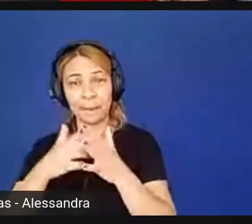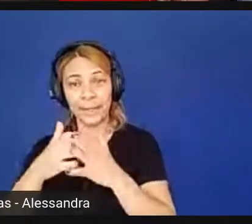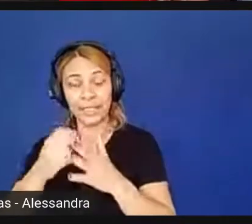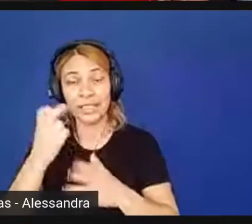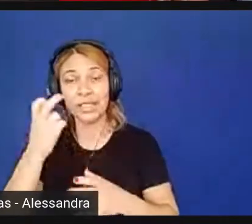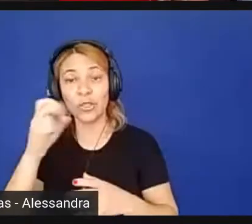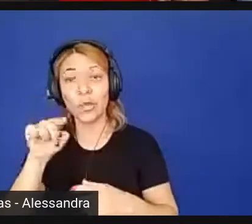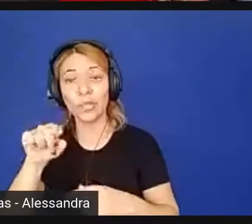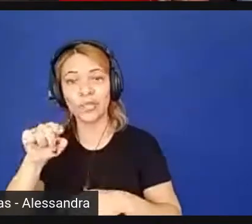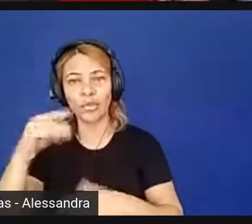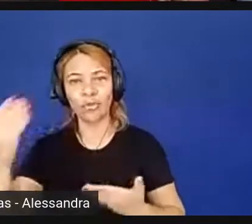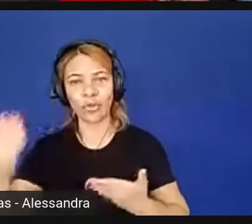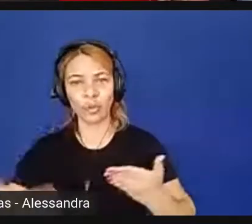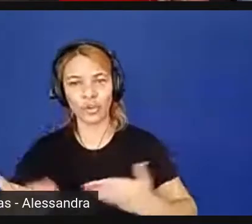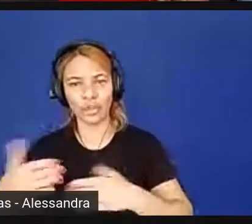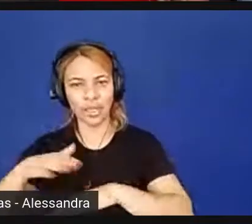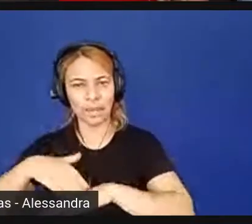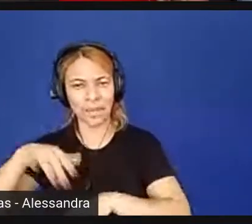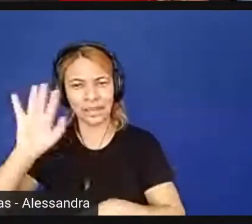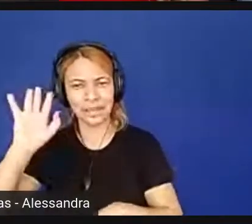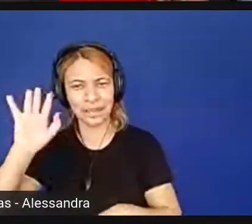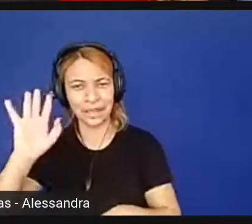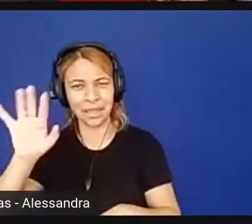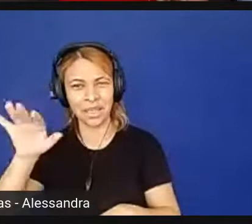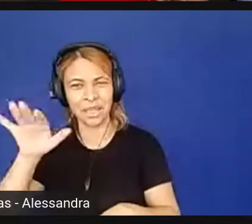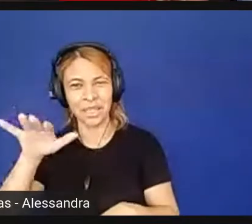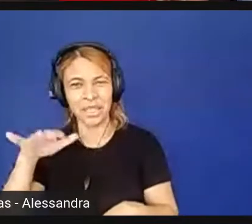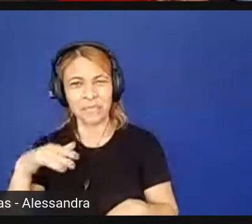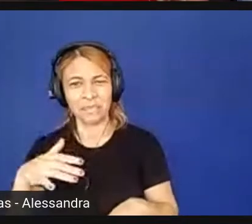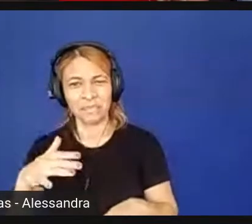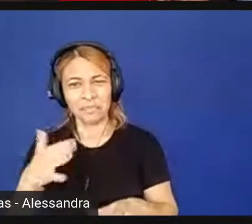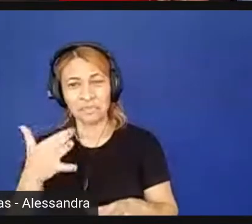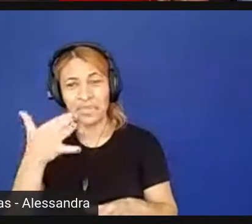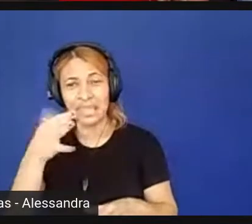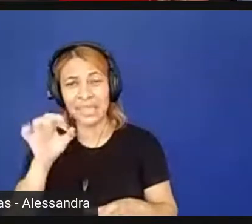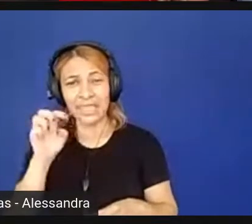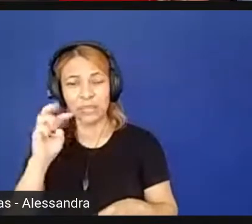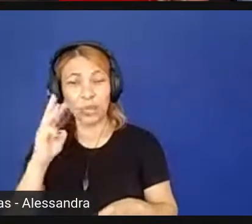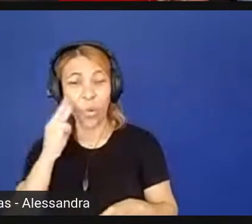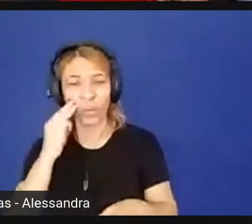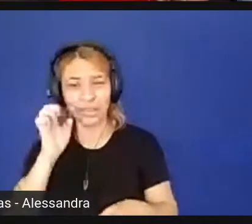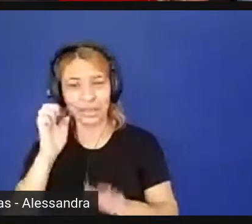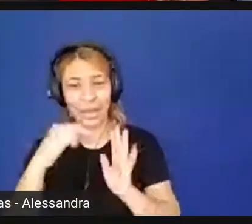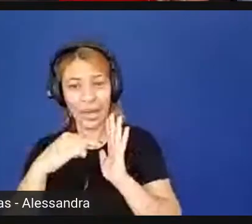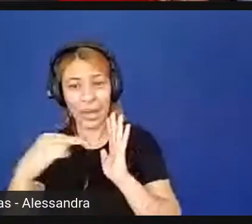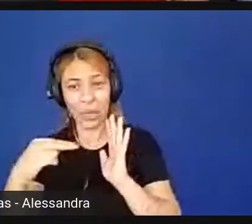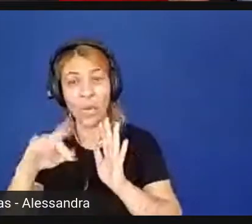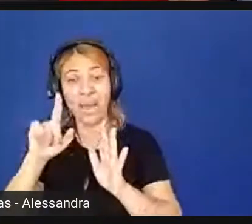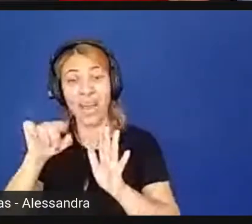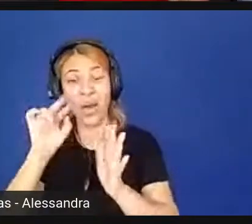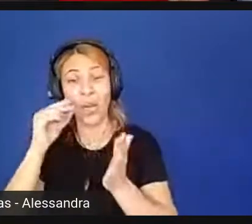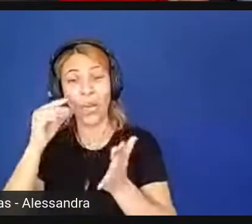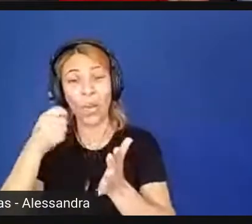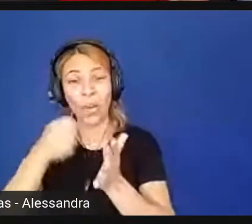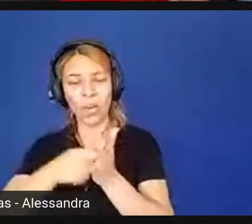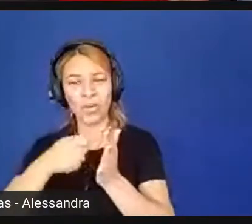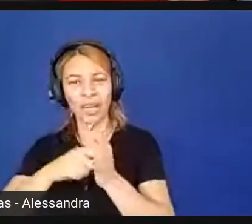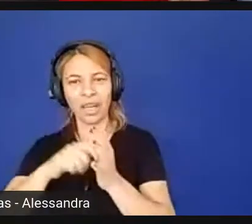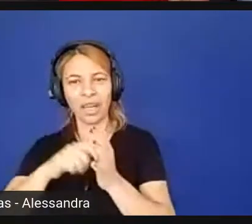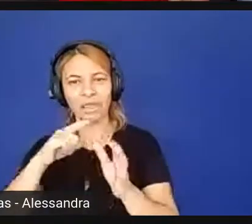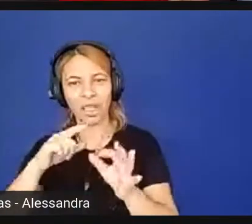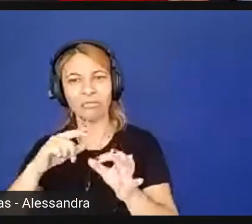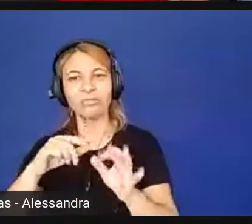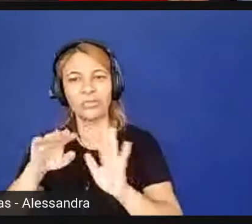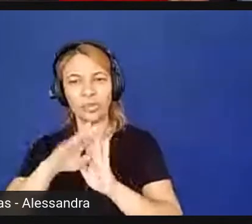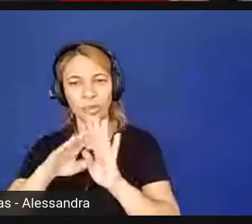funcionários e faturamento acima de, sei lá, esqueci quanto, 10 milhões de euros, não sei, é obrigado a ter um programa de compliance. O governo